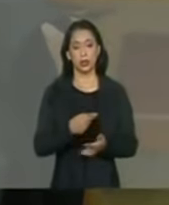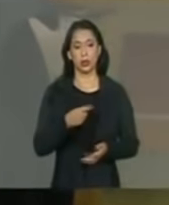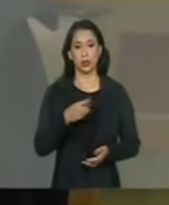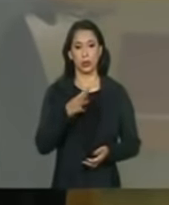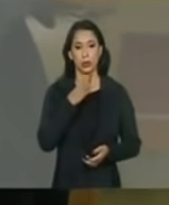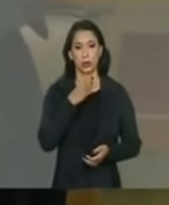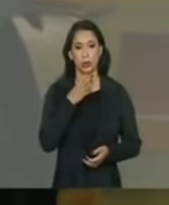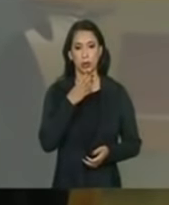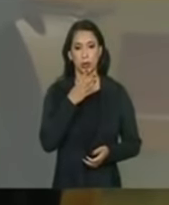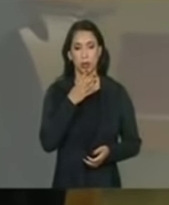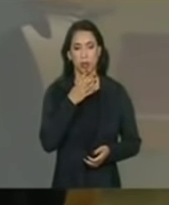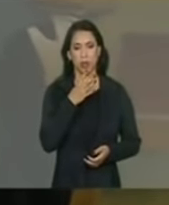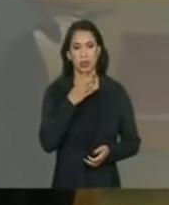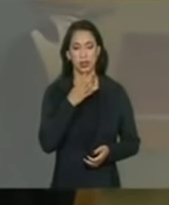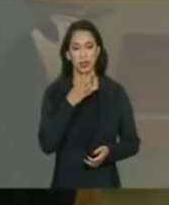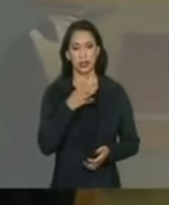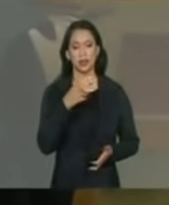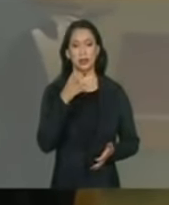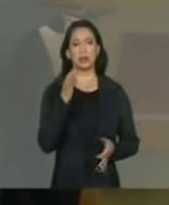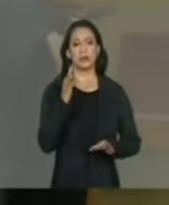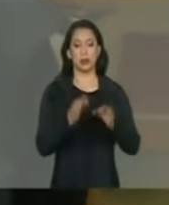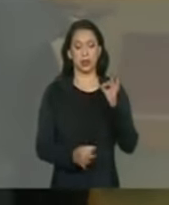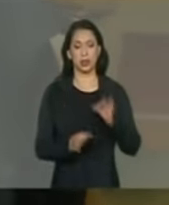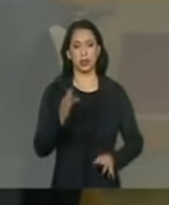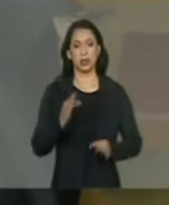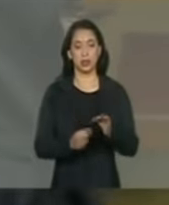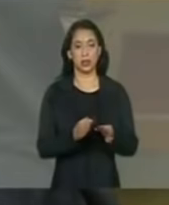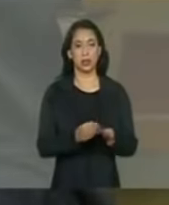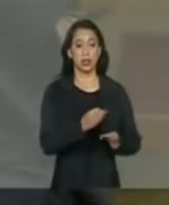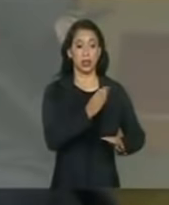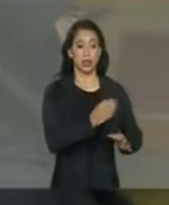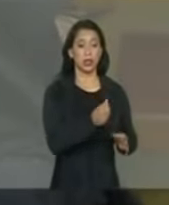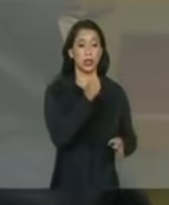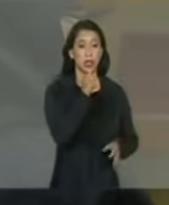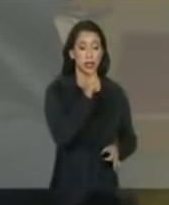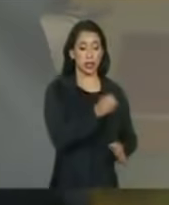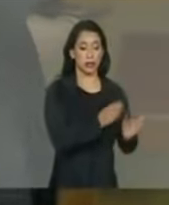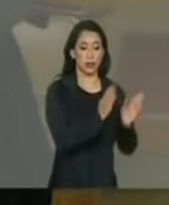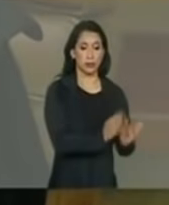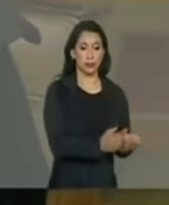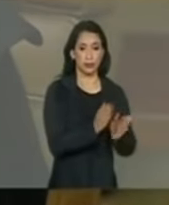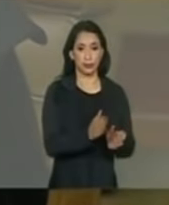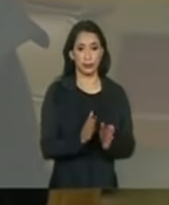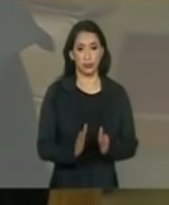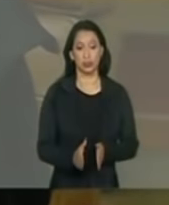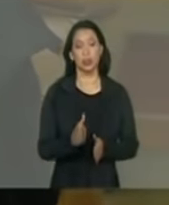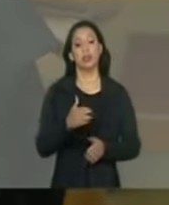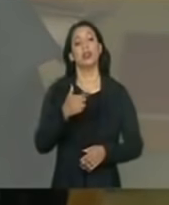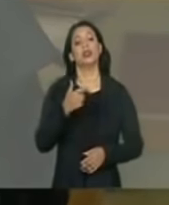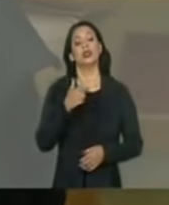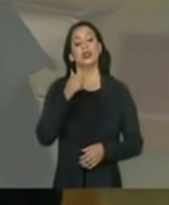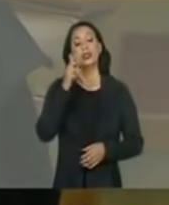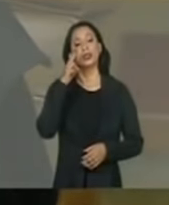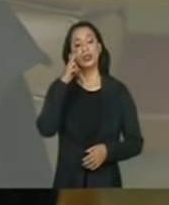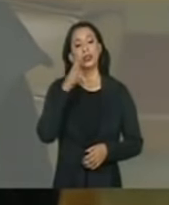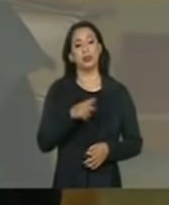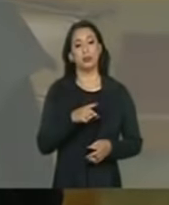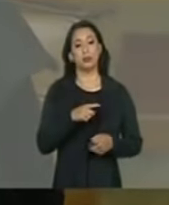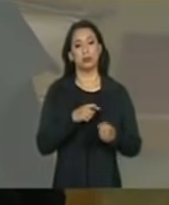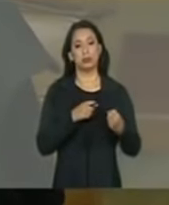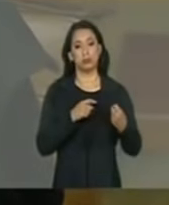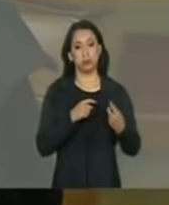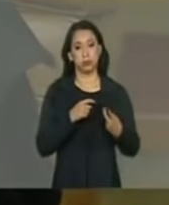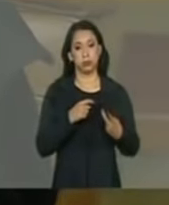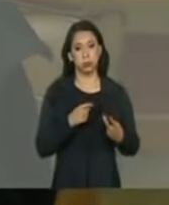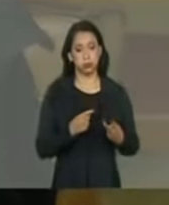da sentença transitada em julgado que impusera pena de reforma suspensão do exercício do povo